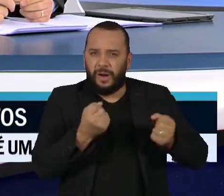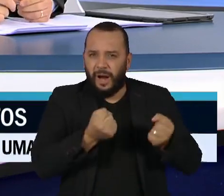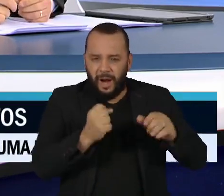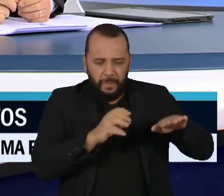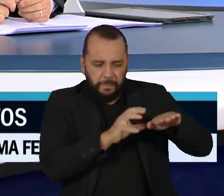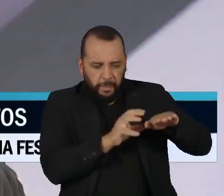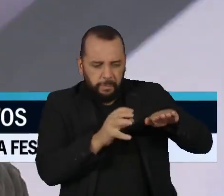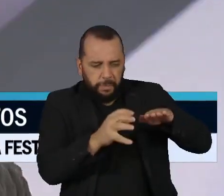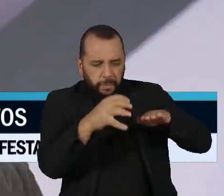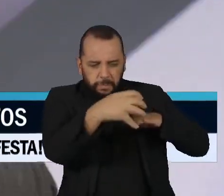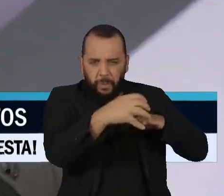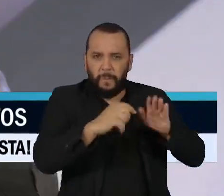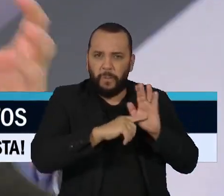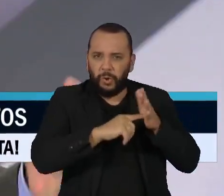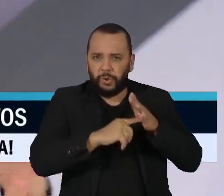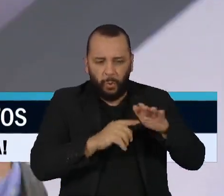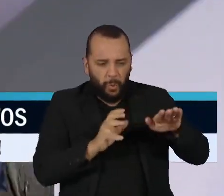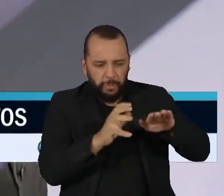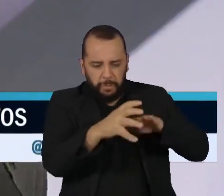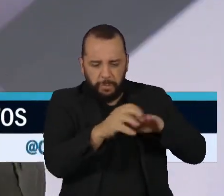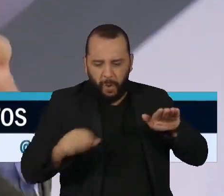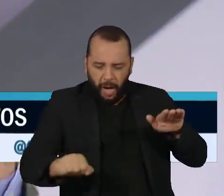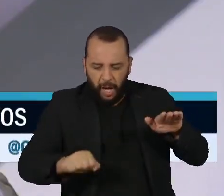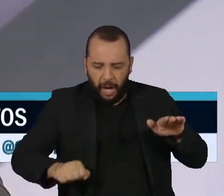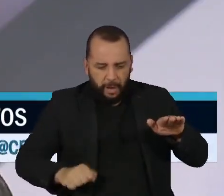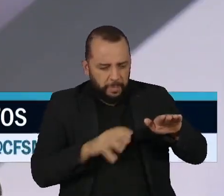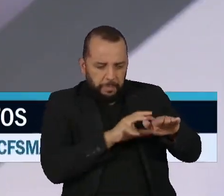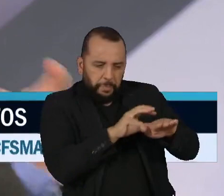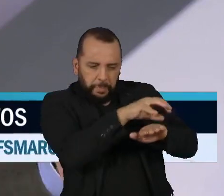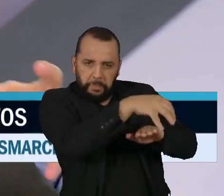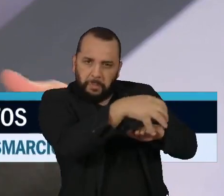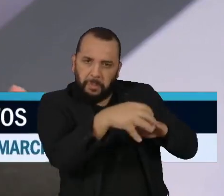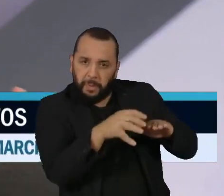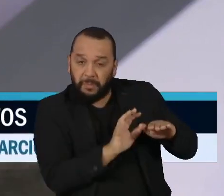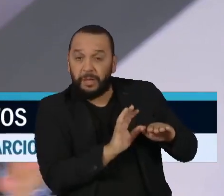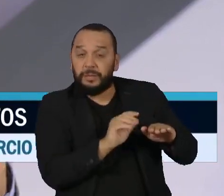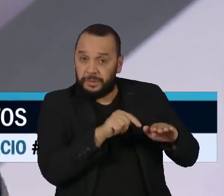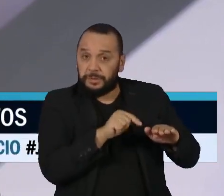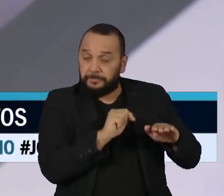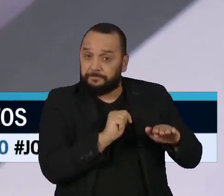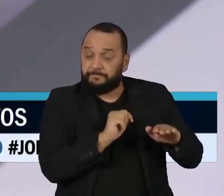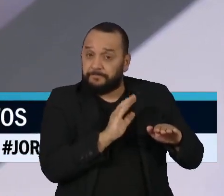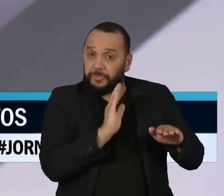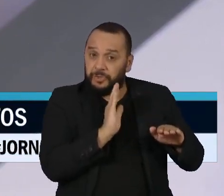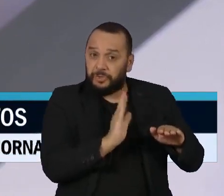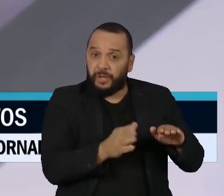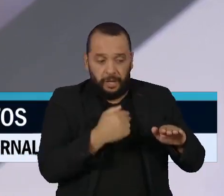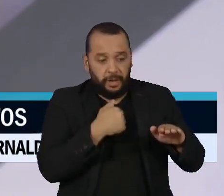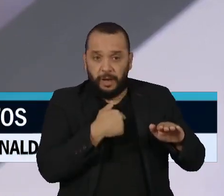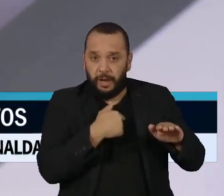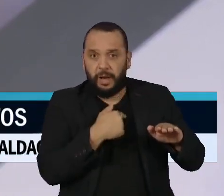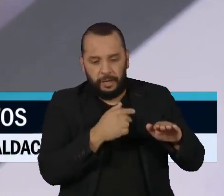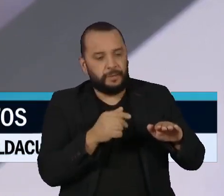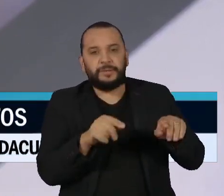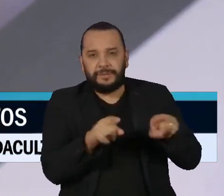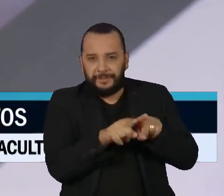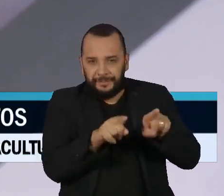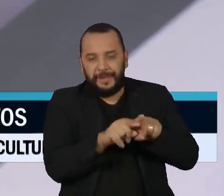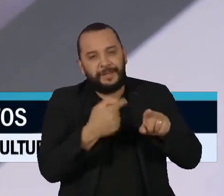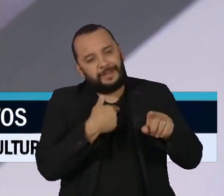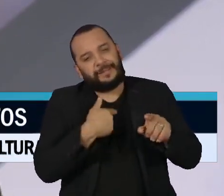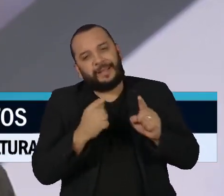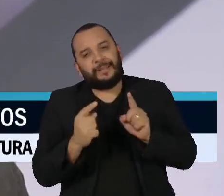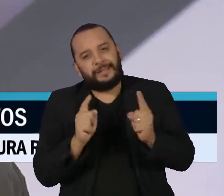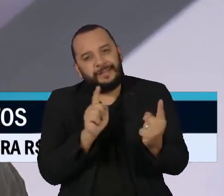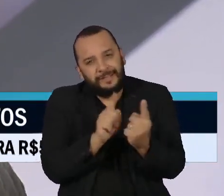motor, câmbio, lataria, tudo aquilo, para trás, né, do processo produtivo, e para frente, serviços, concessionárias,